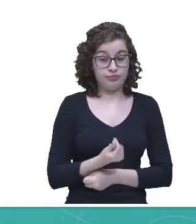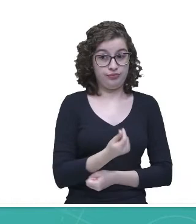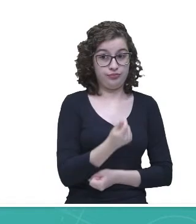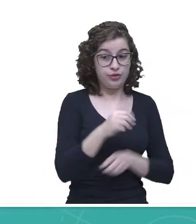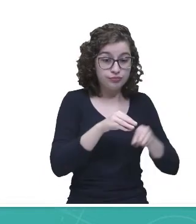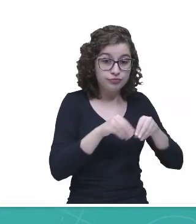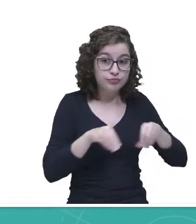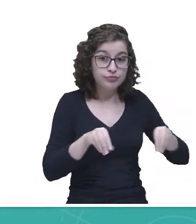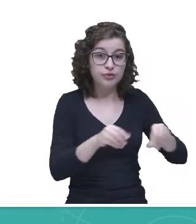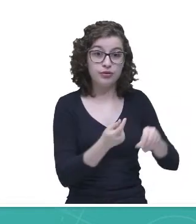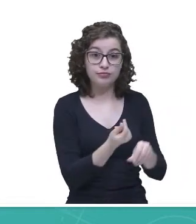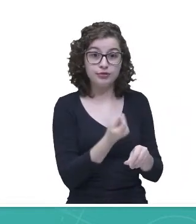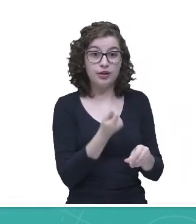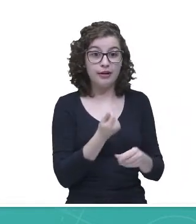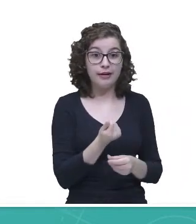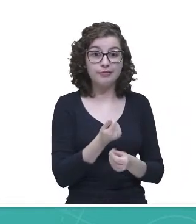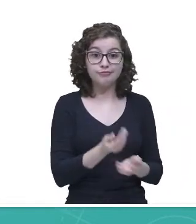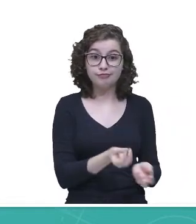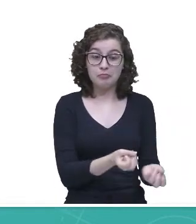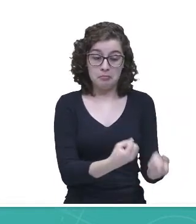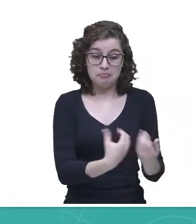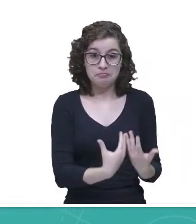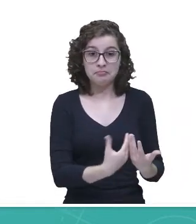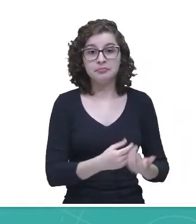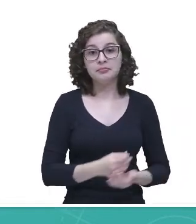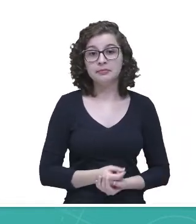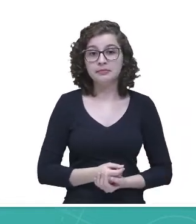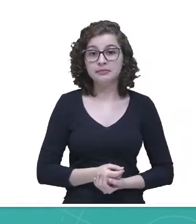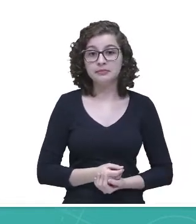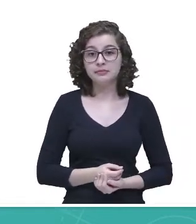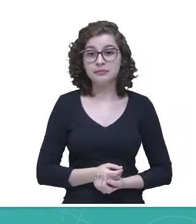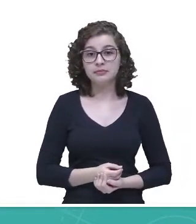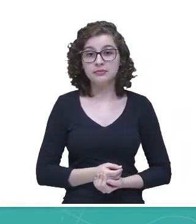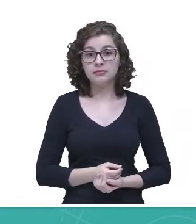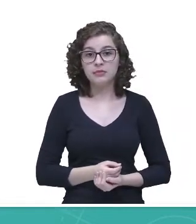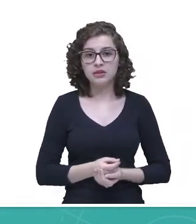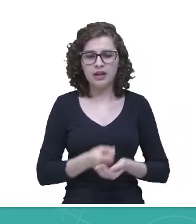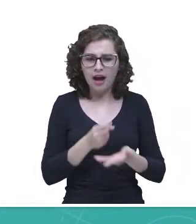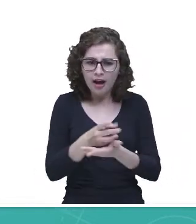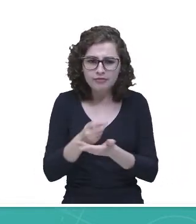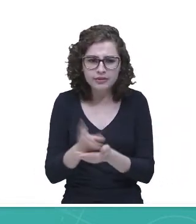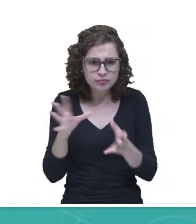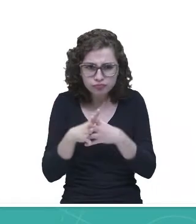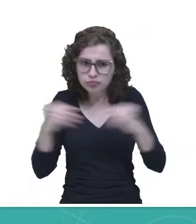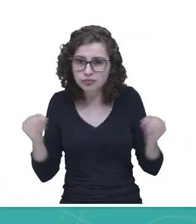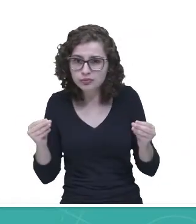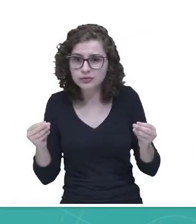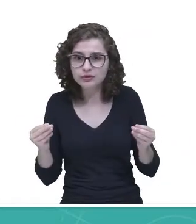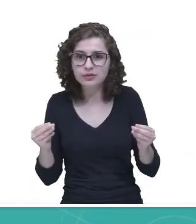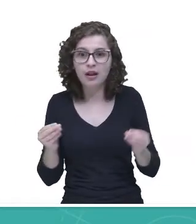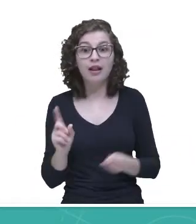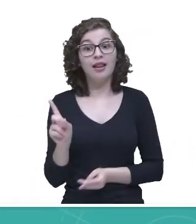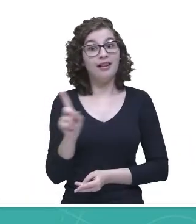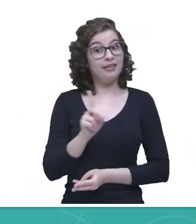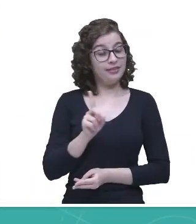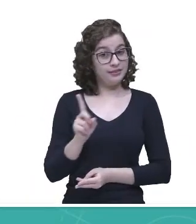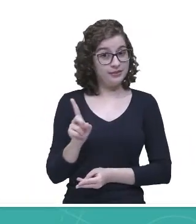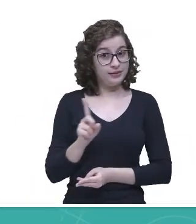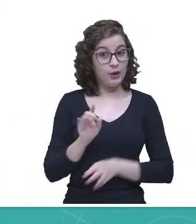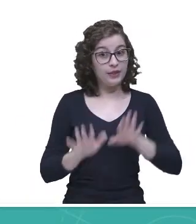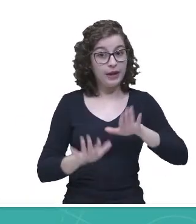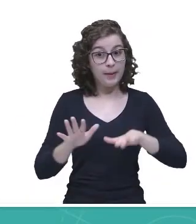Então, vocês devem lembrar que nós falamos na aula que não é que o comércio desapareceu, o comércio ele vai existir baseado